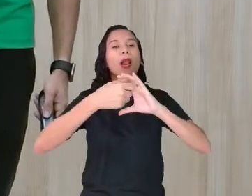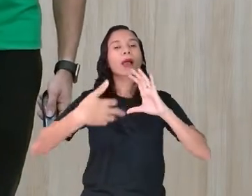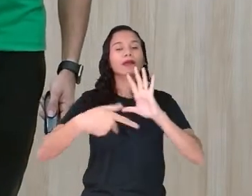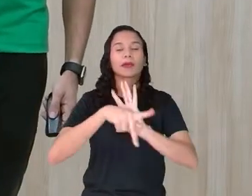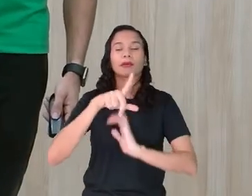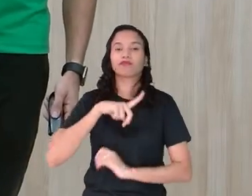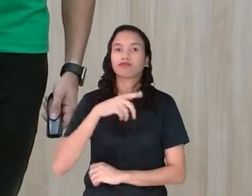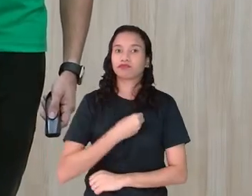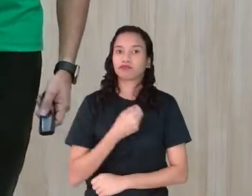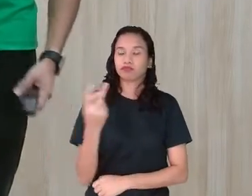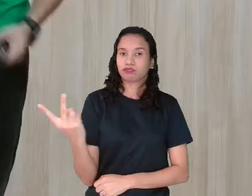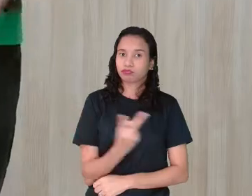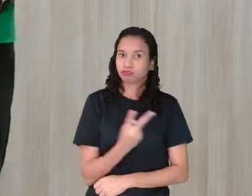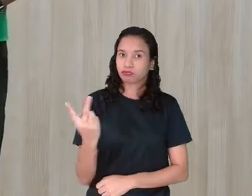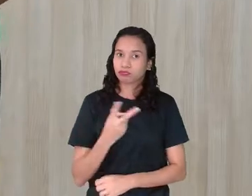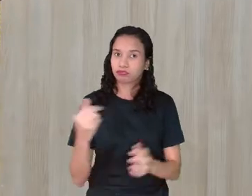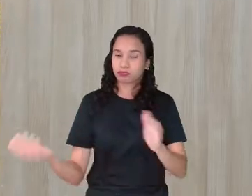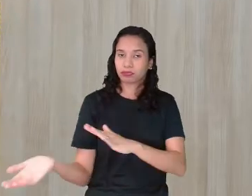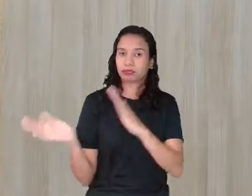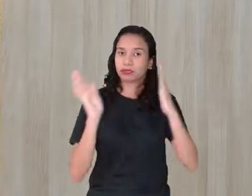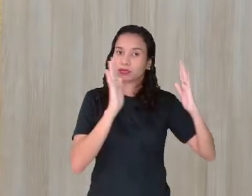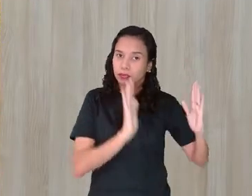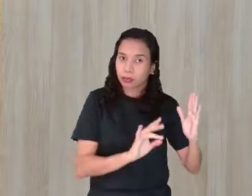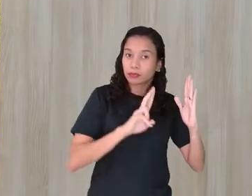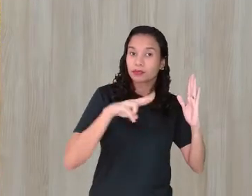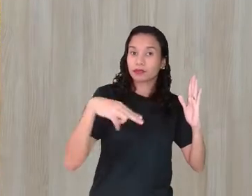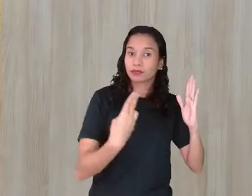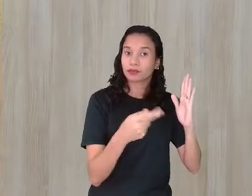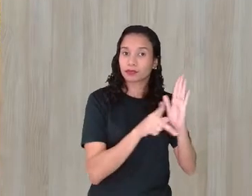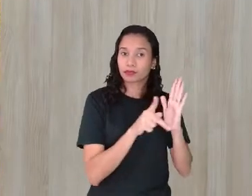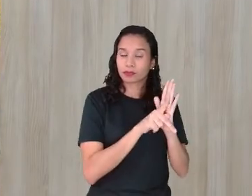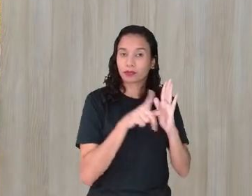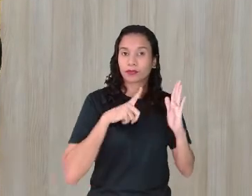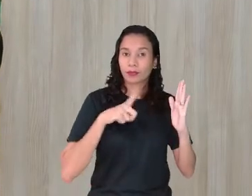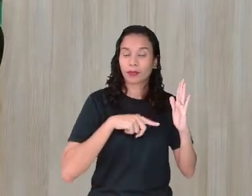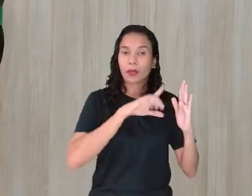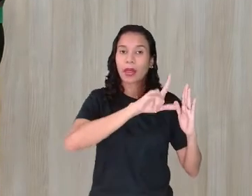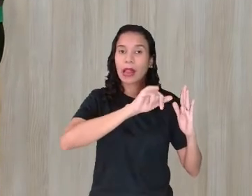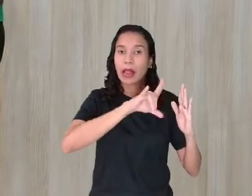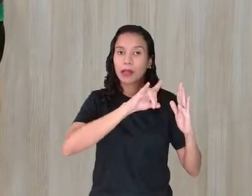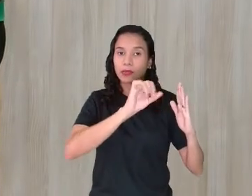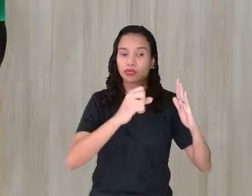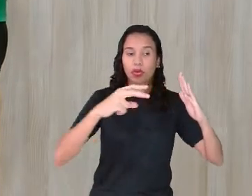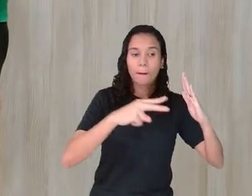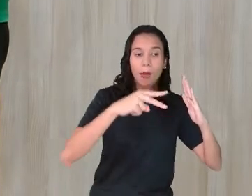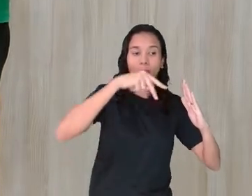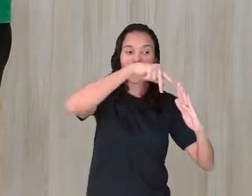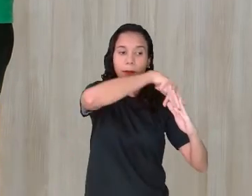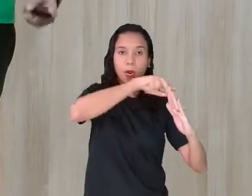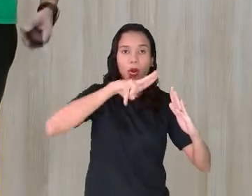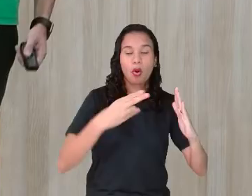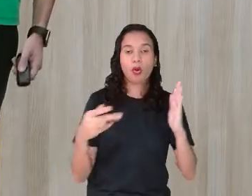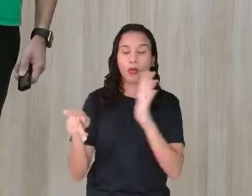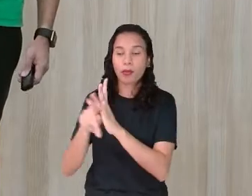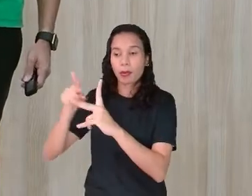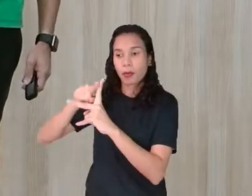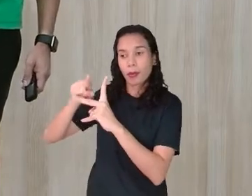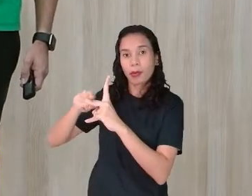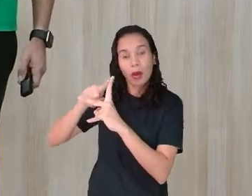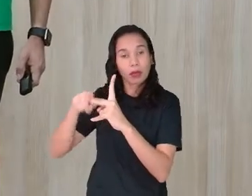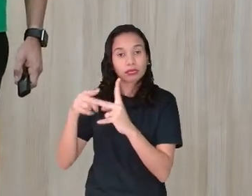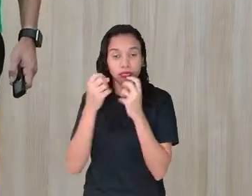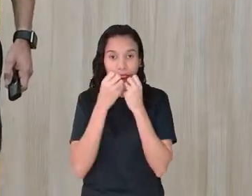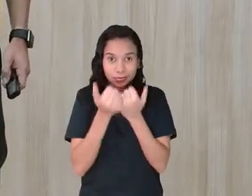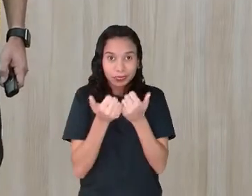esses triângulos de duas formas, ou em relação aos lados ou em relação aos seus ângulos, beleza?